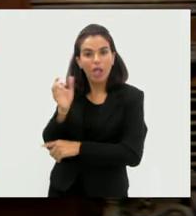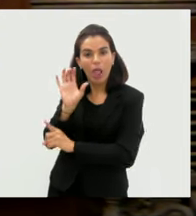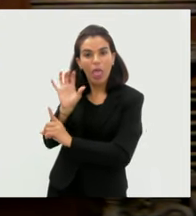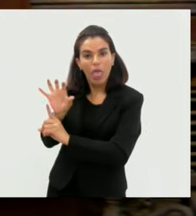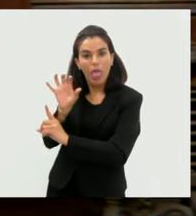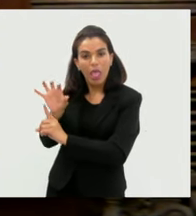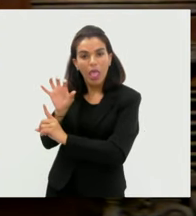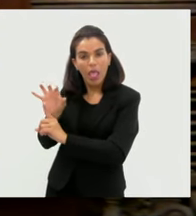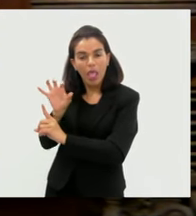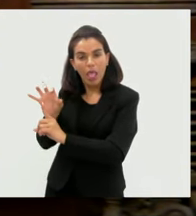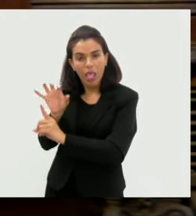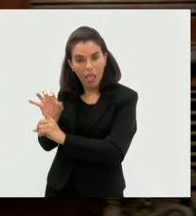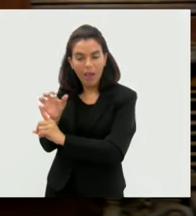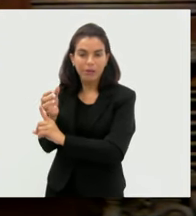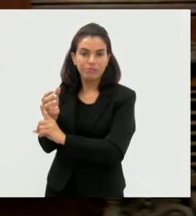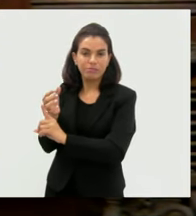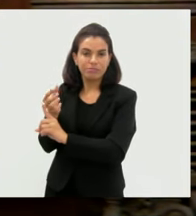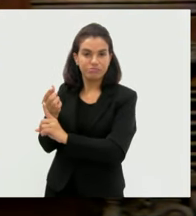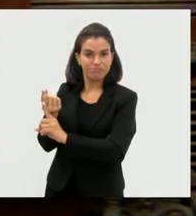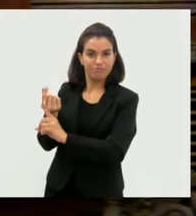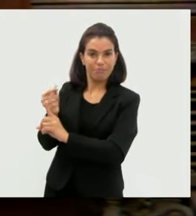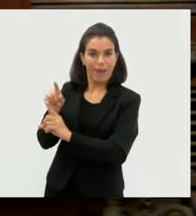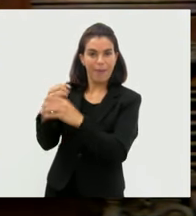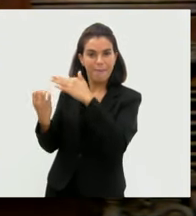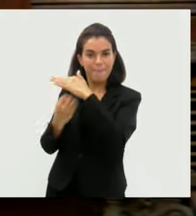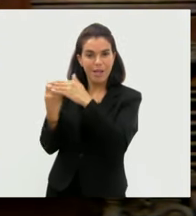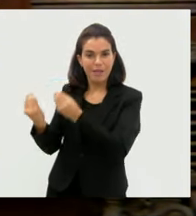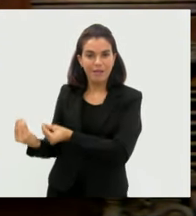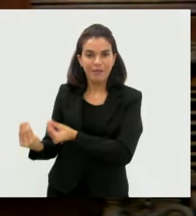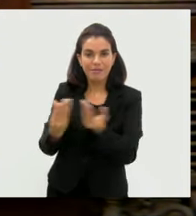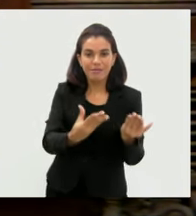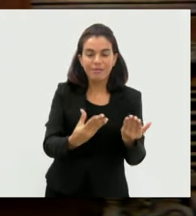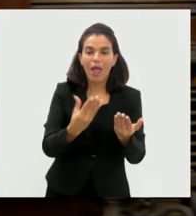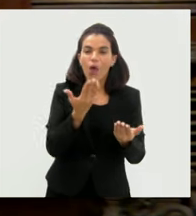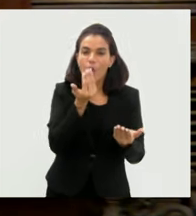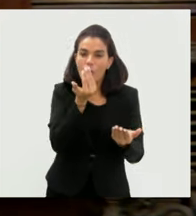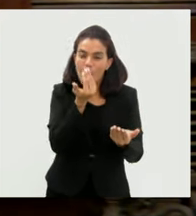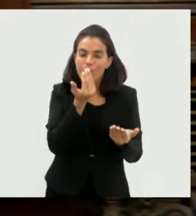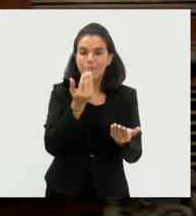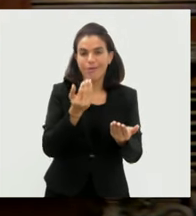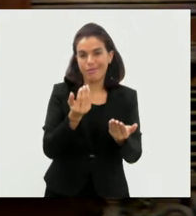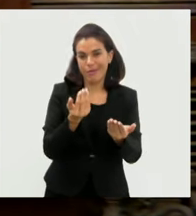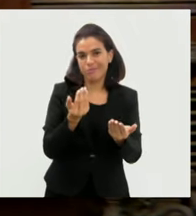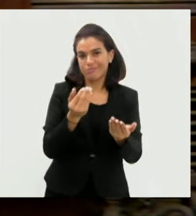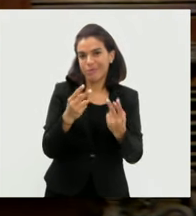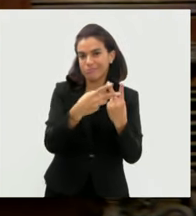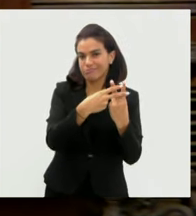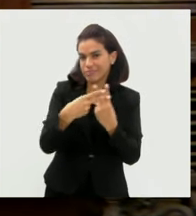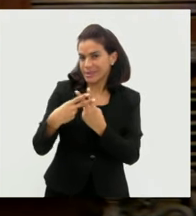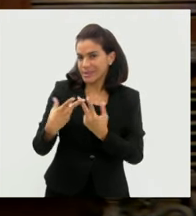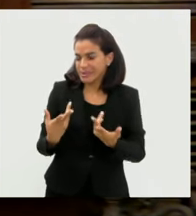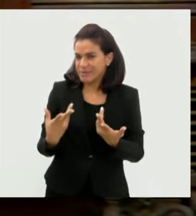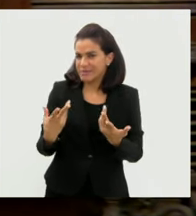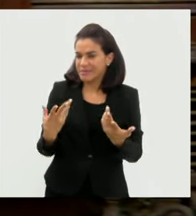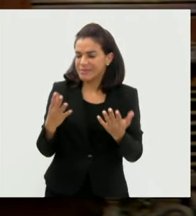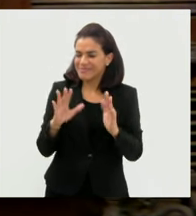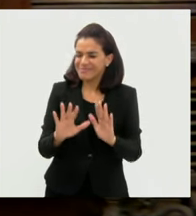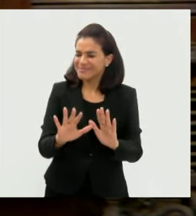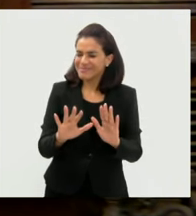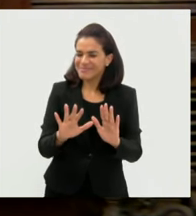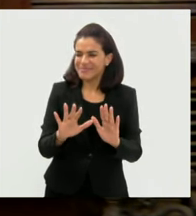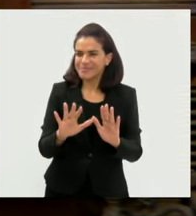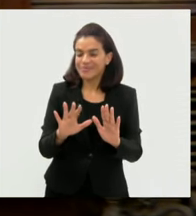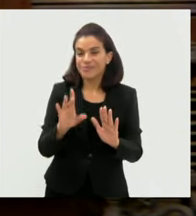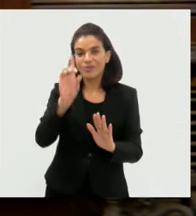fornecimento de quentinhas do governo do estado, no CEAP, nos presídios. Presidente, o diretor